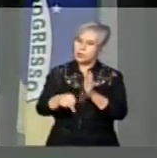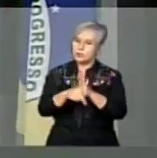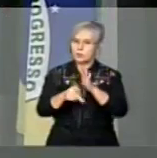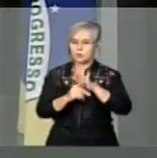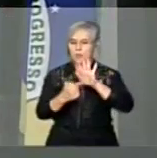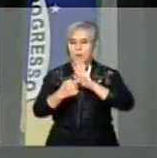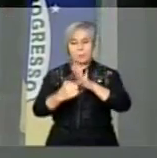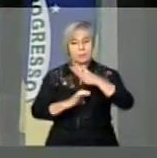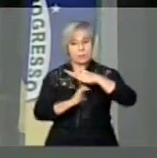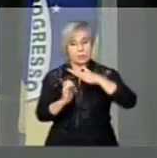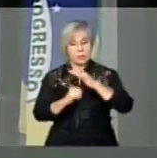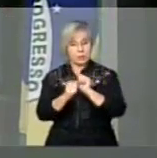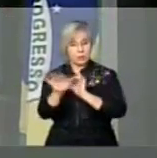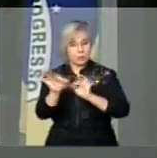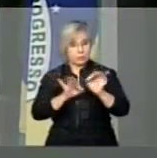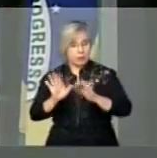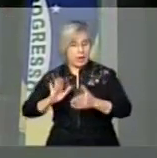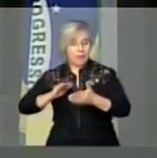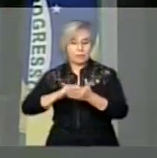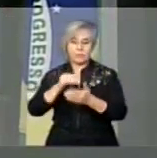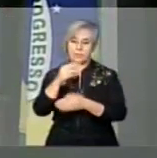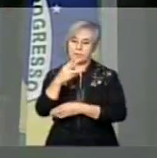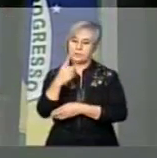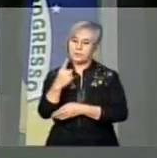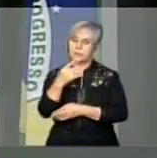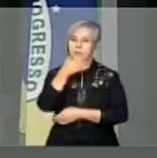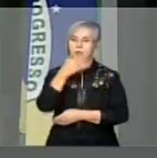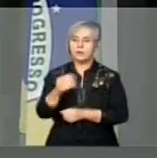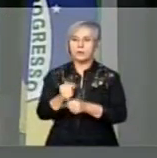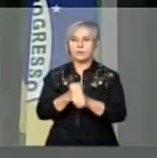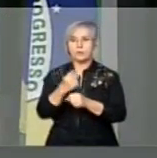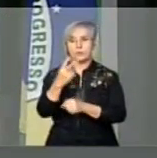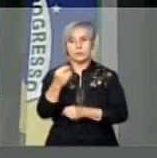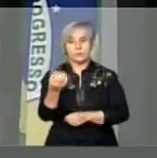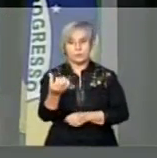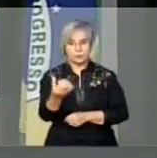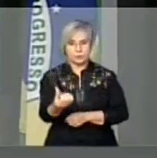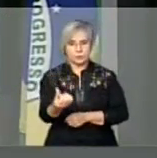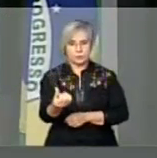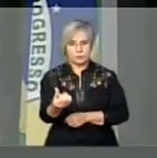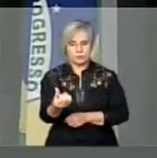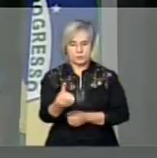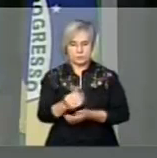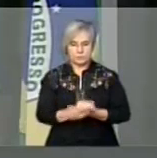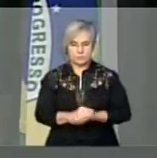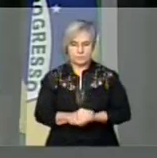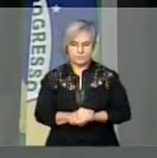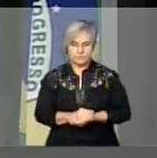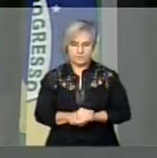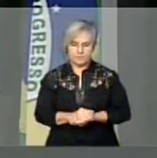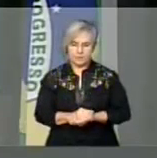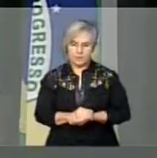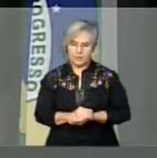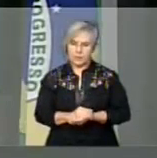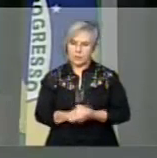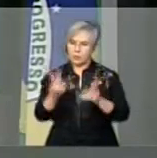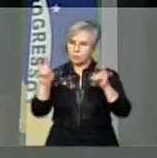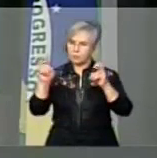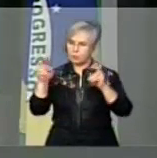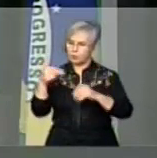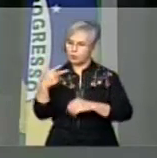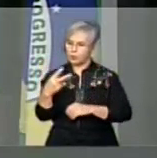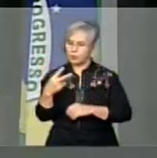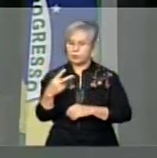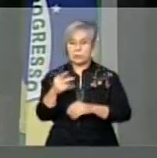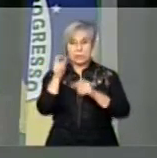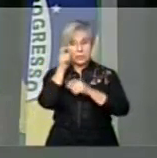entidades organizadoras até 31 de dezembro de 2016. A seção 2 trata das áreas